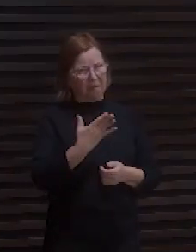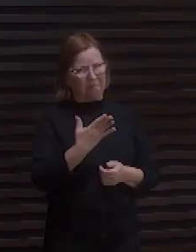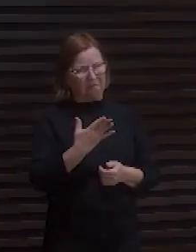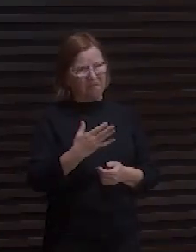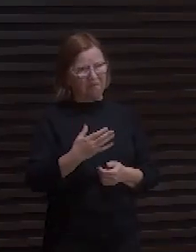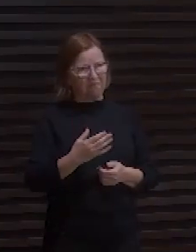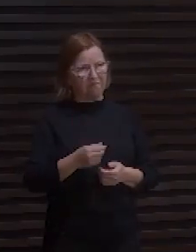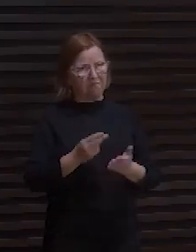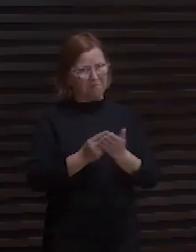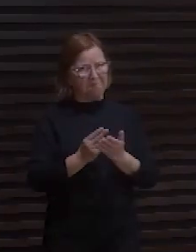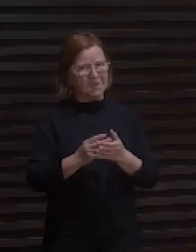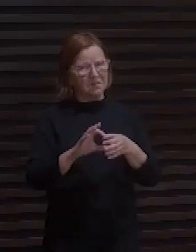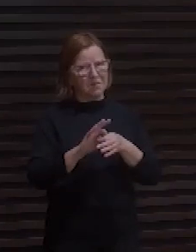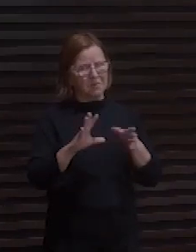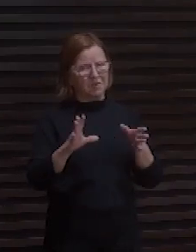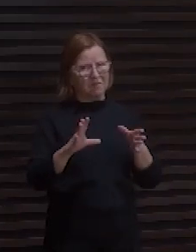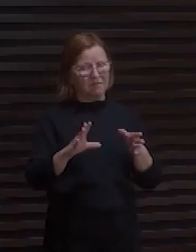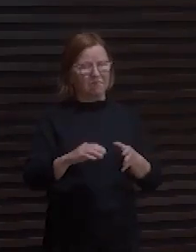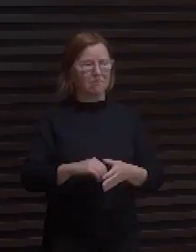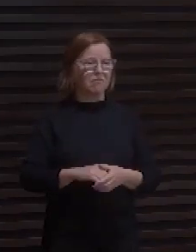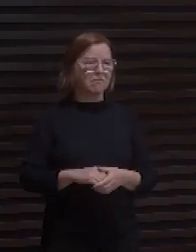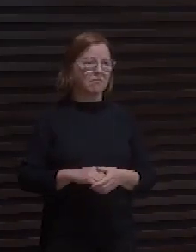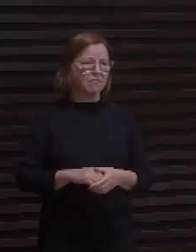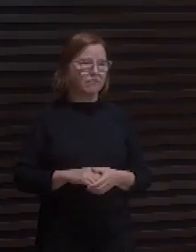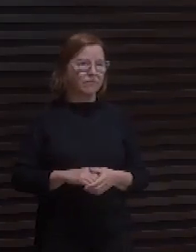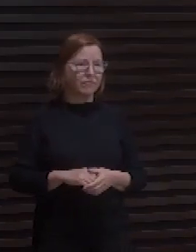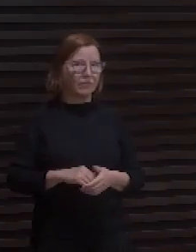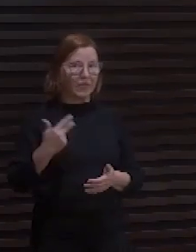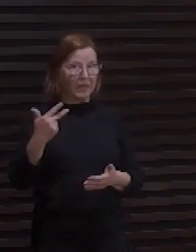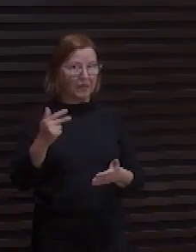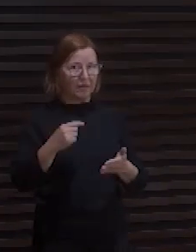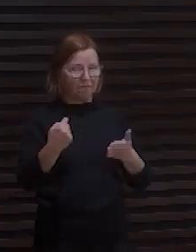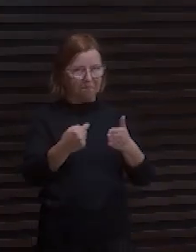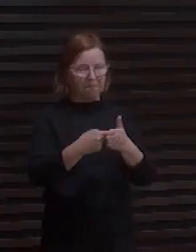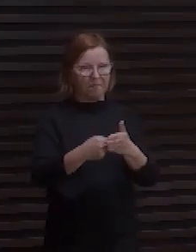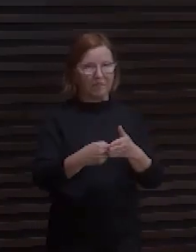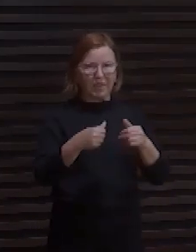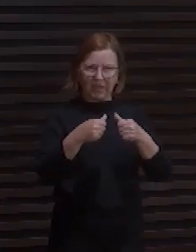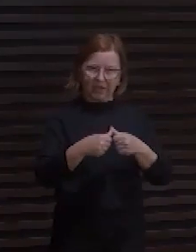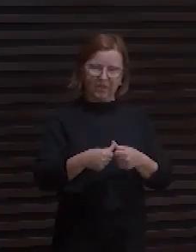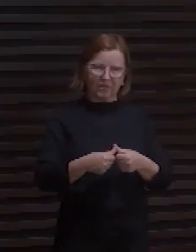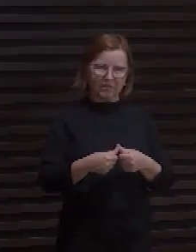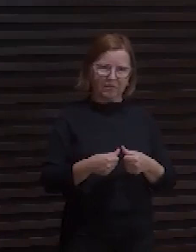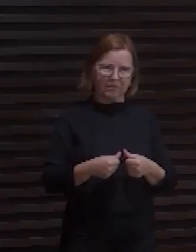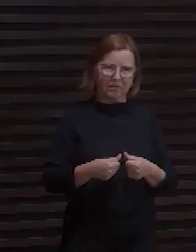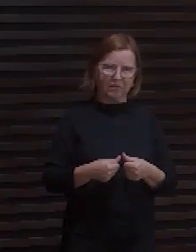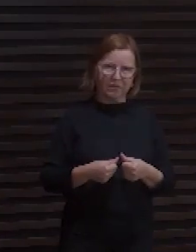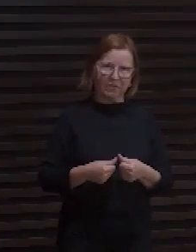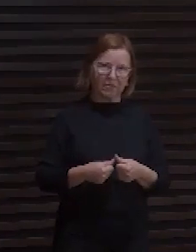É benéfico para mim e para os outros? Terceira pergunta: isso irá trazer algum tipo